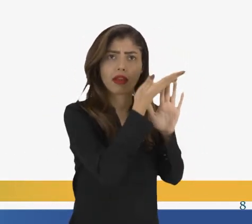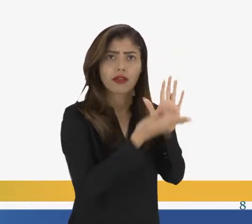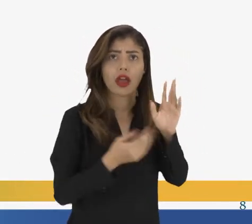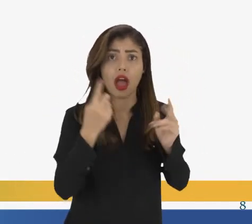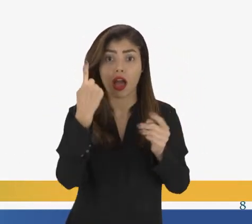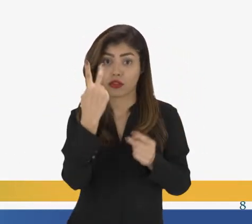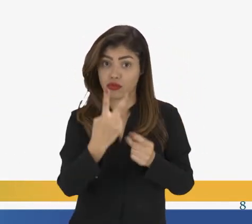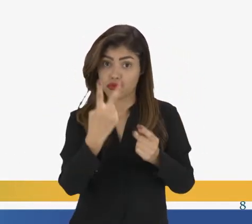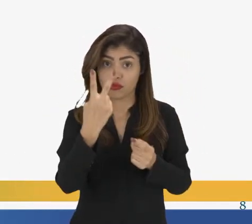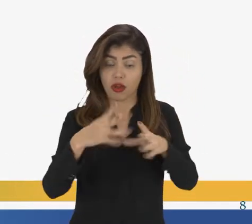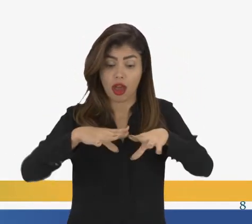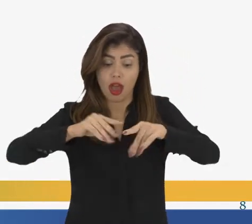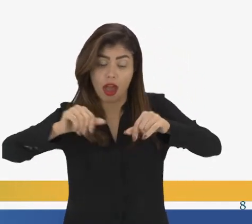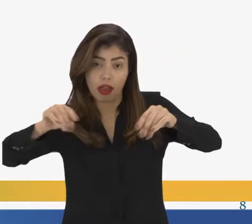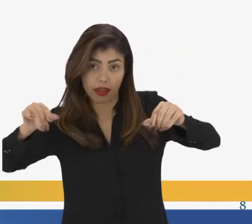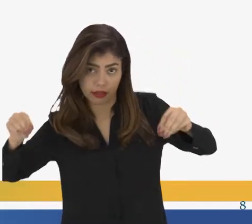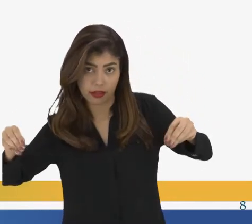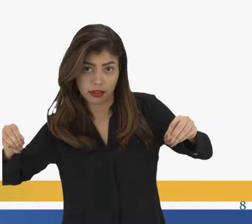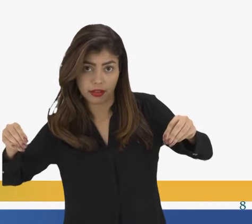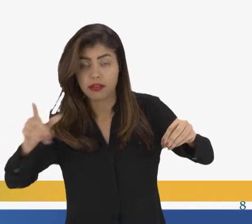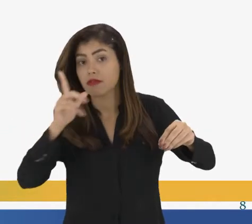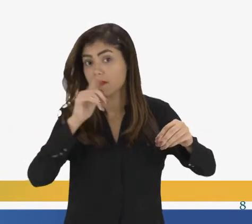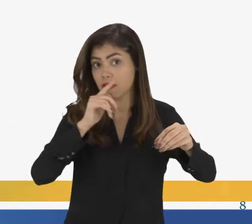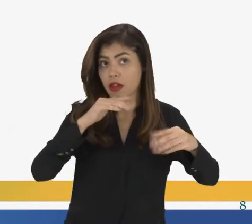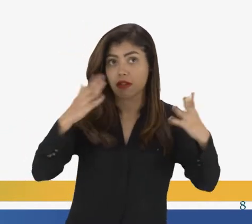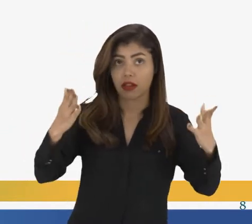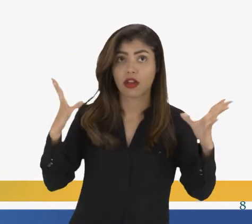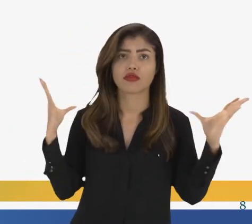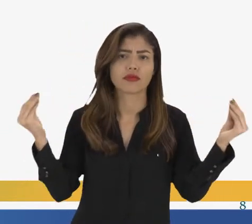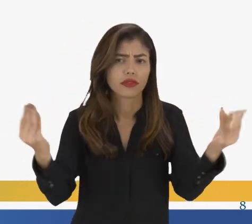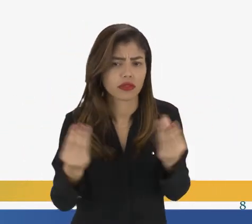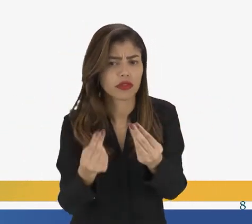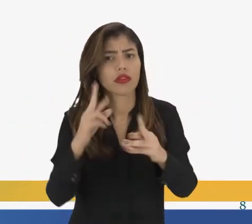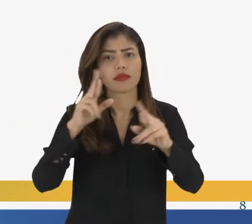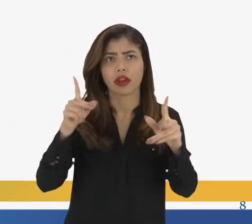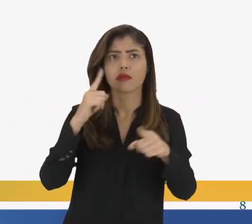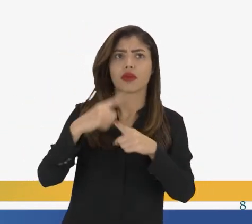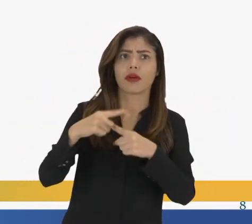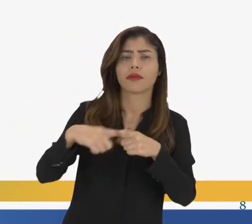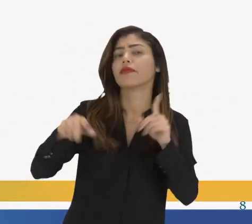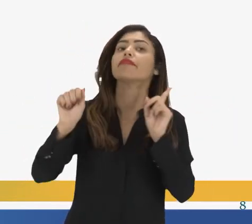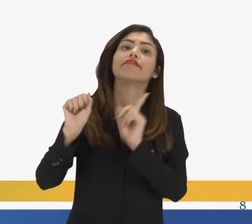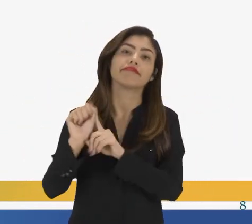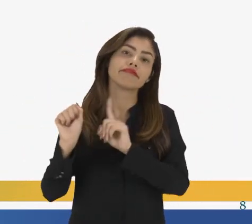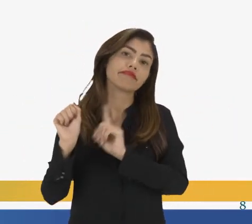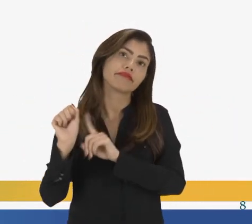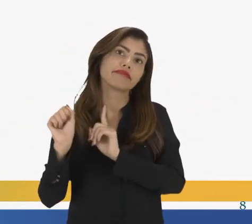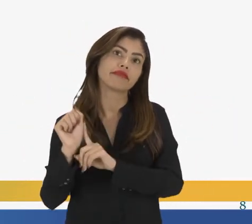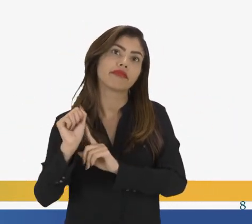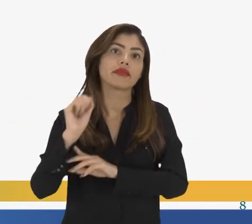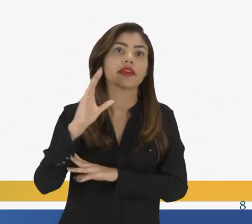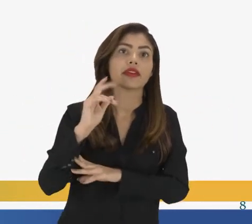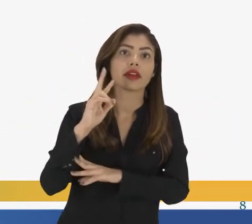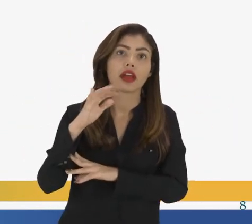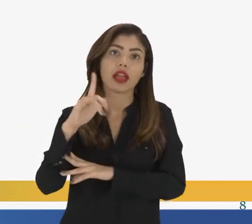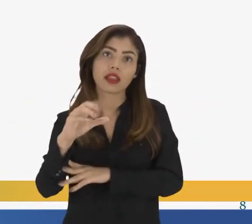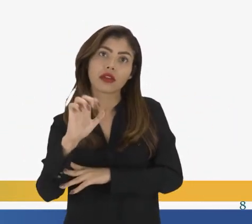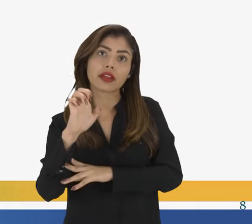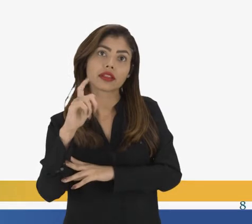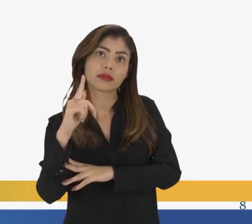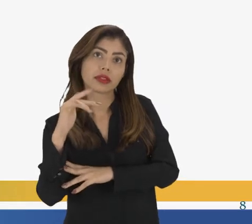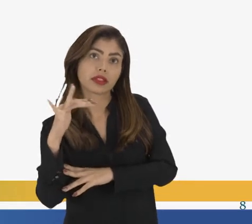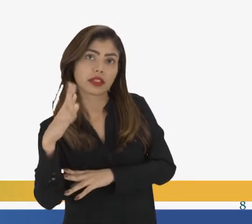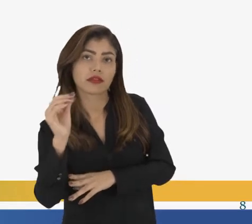entre as duas substâncias, ou seja, entre água e areia. Alternativa A. O calor específico